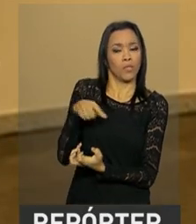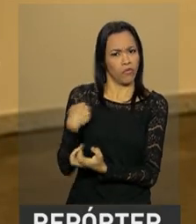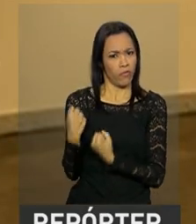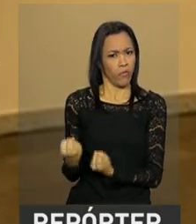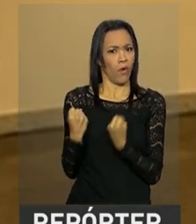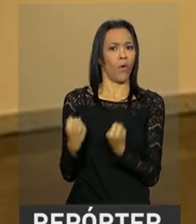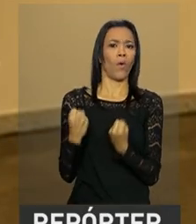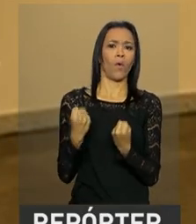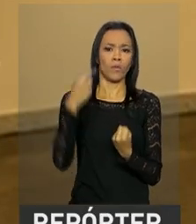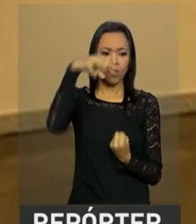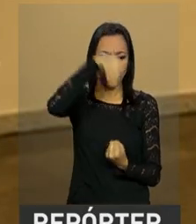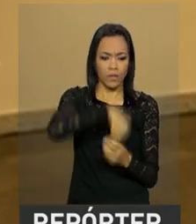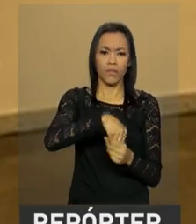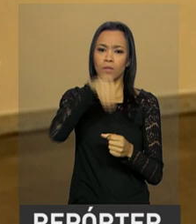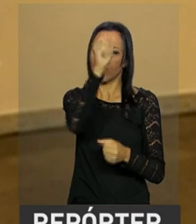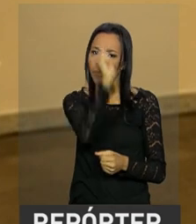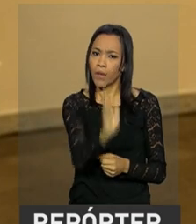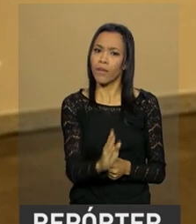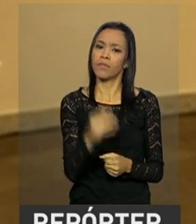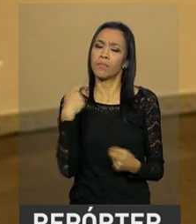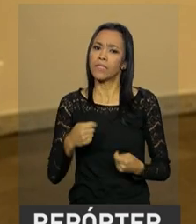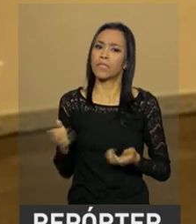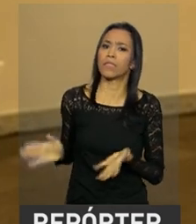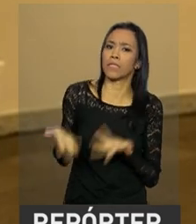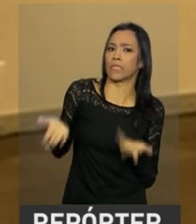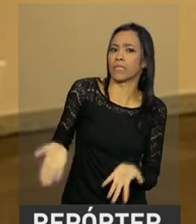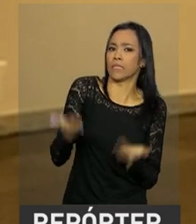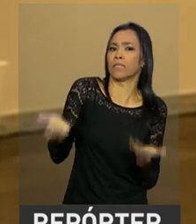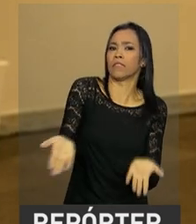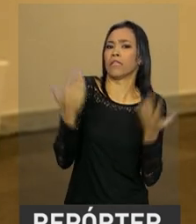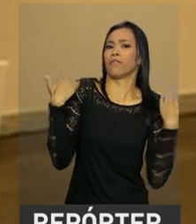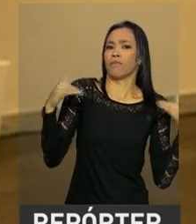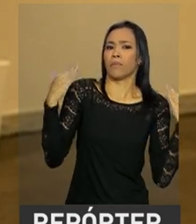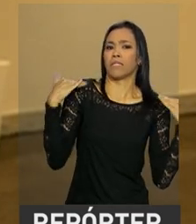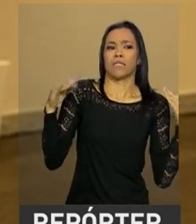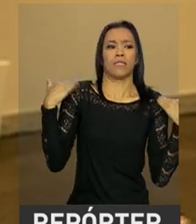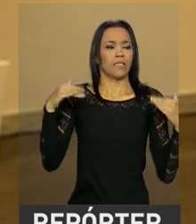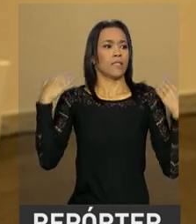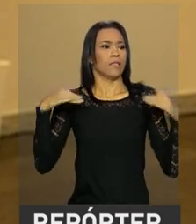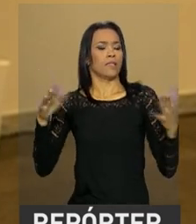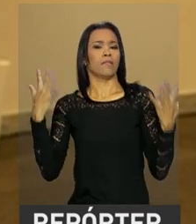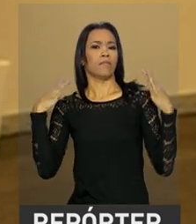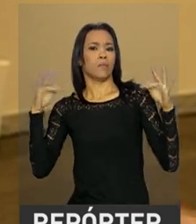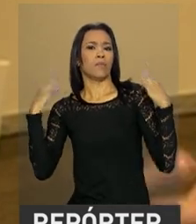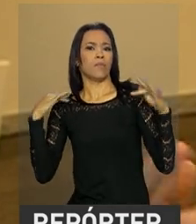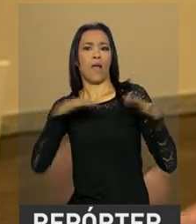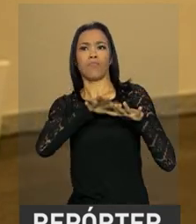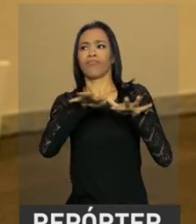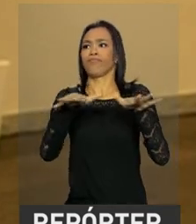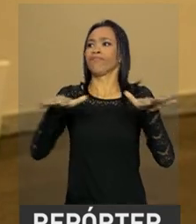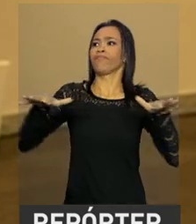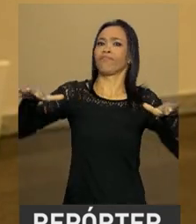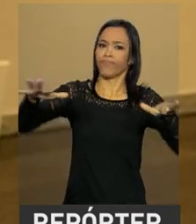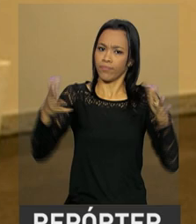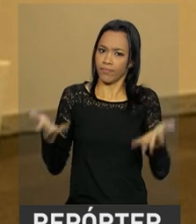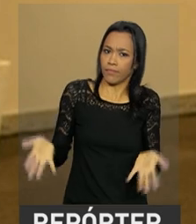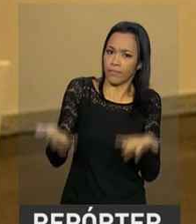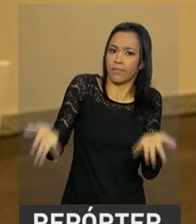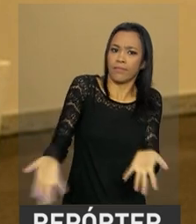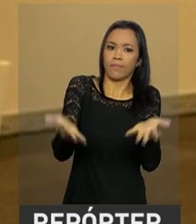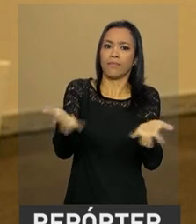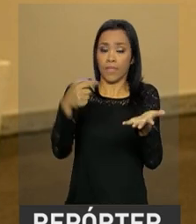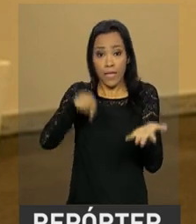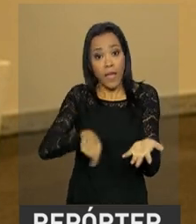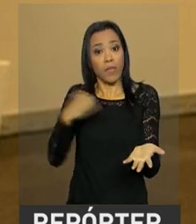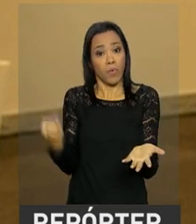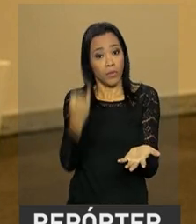da nossa população, que tem que ser estimulado para viajar, tem que ser estimulado para passear, tem que ser dito que é